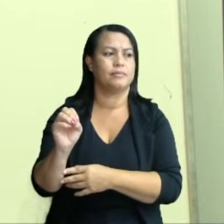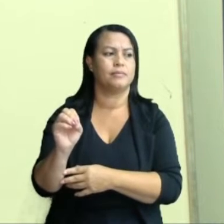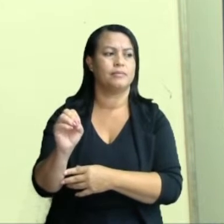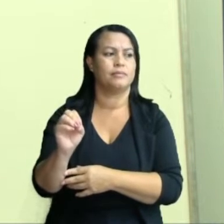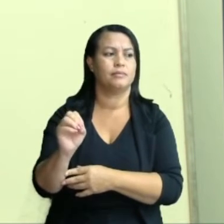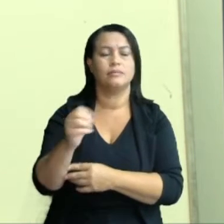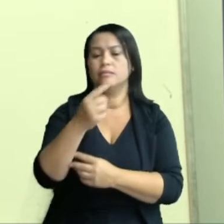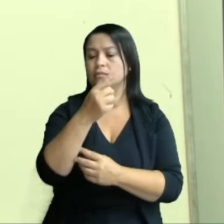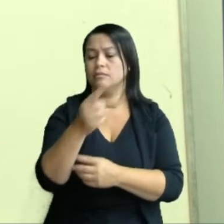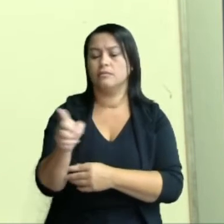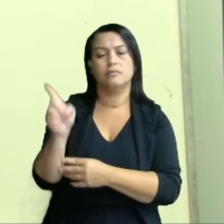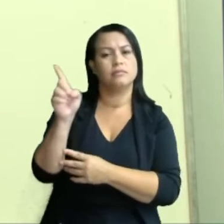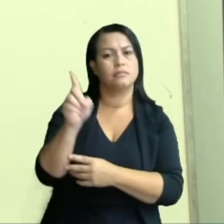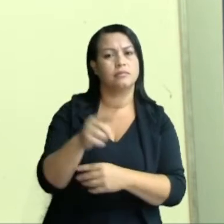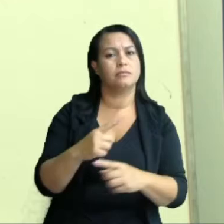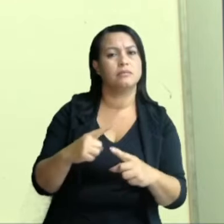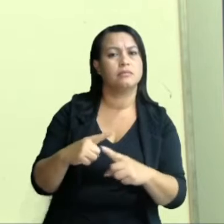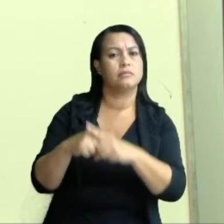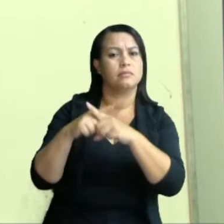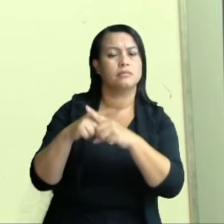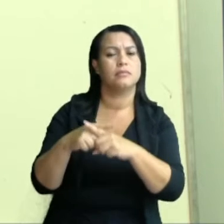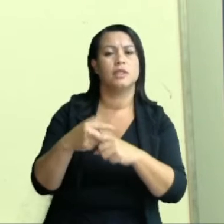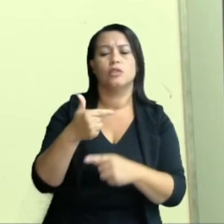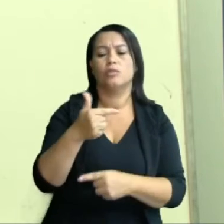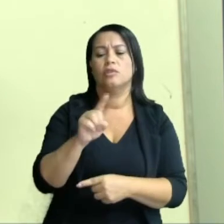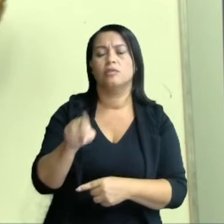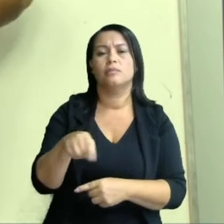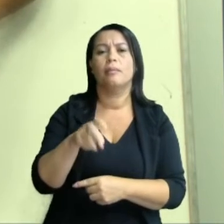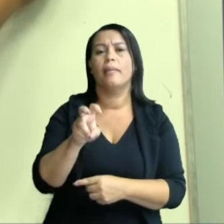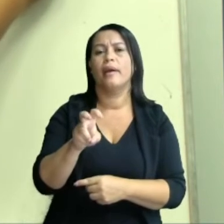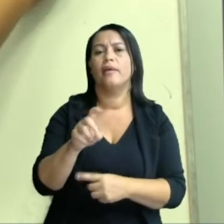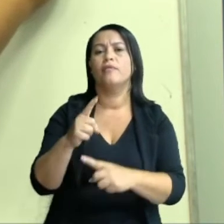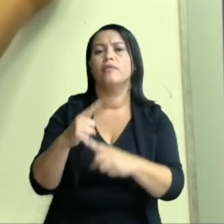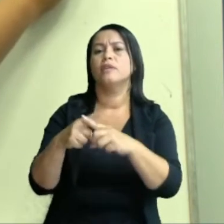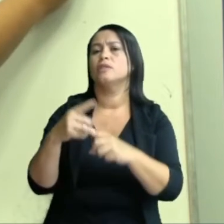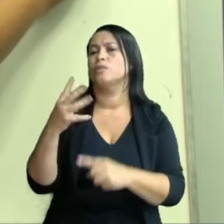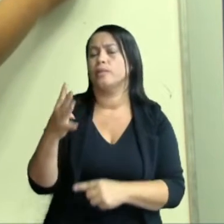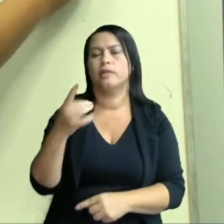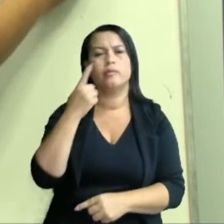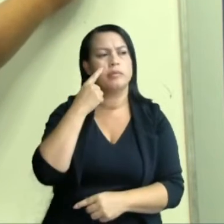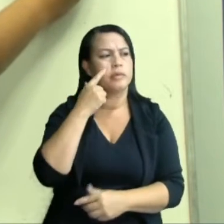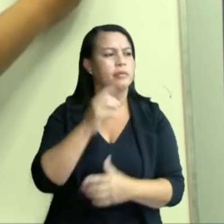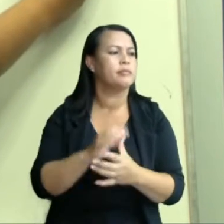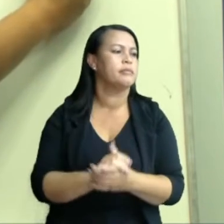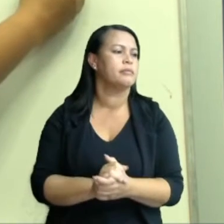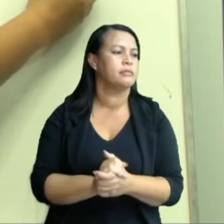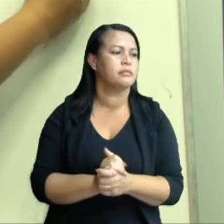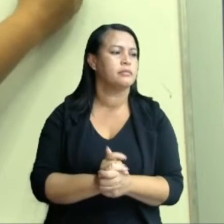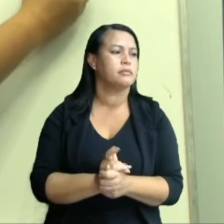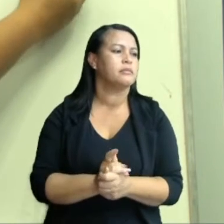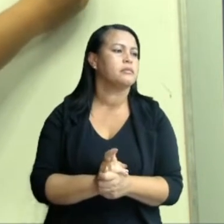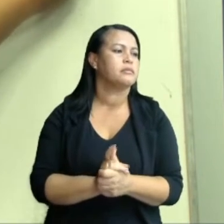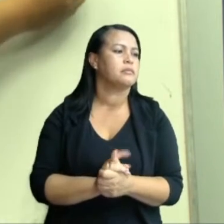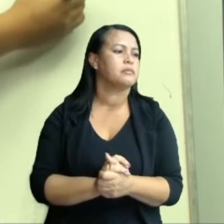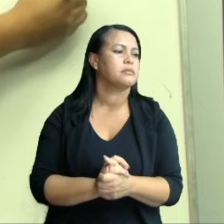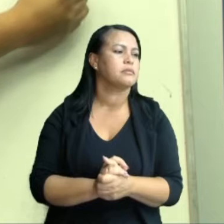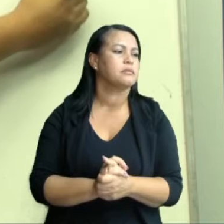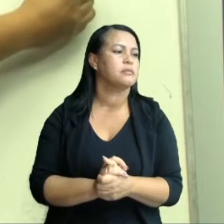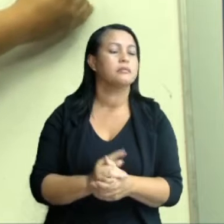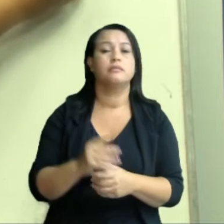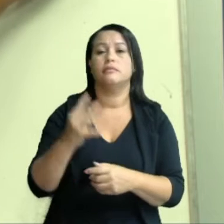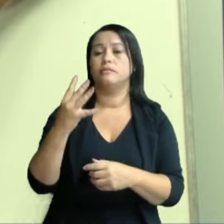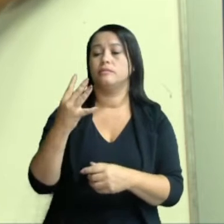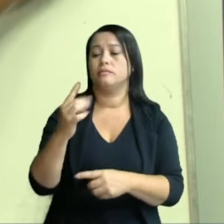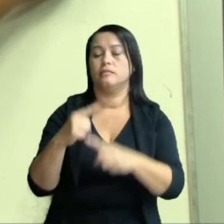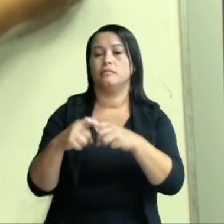E eu vou fazer o cálculo aqui de 2,5 vezes 4. Vamos fazer aqui. 4